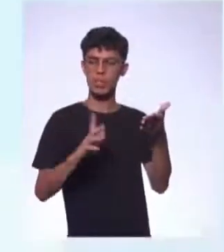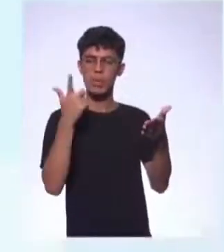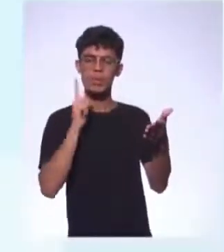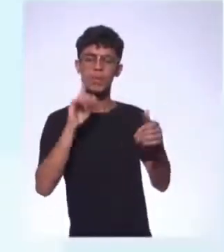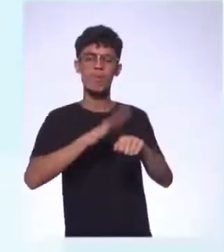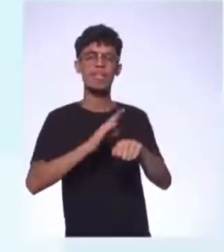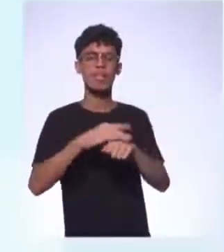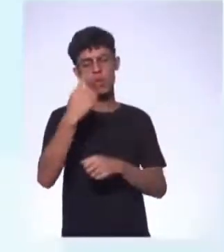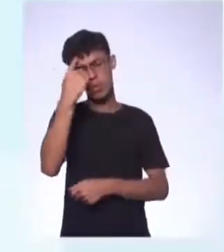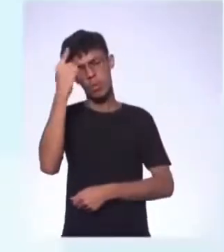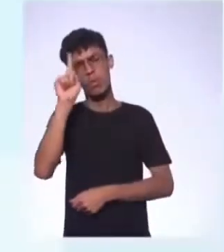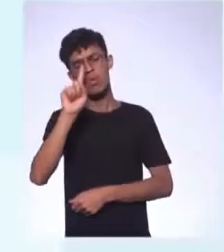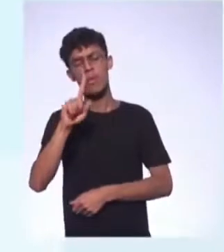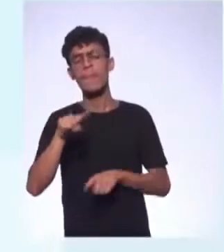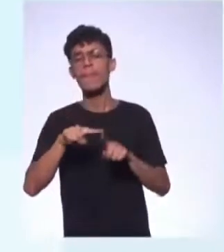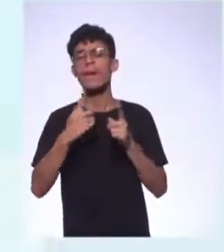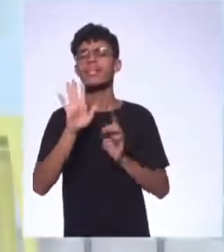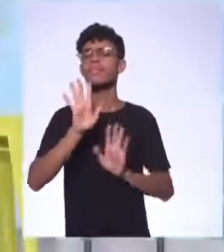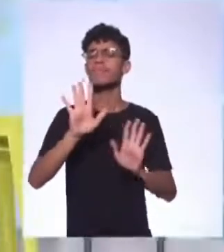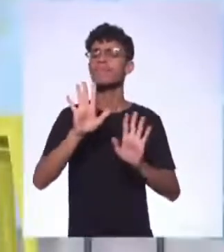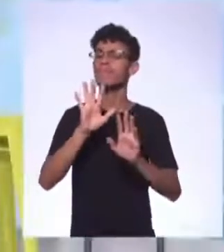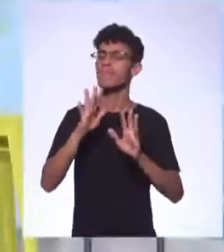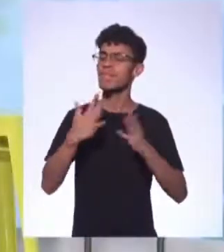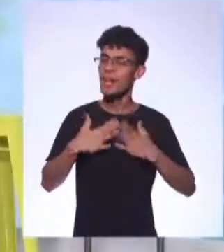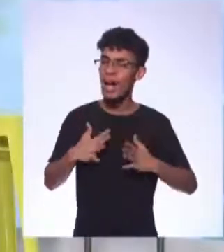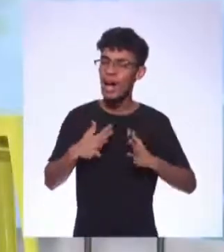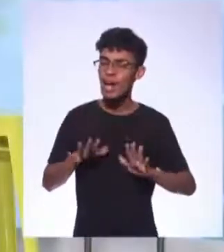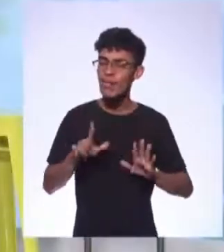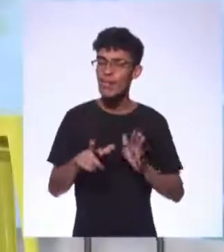dúvida, mas eu vou voltar aqui,